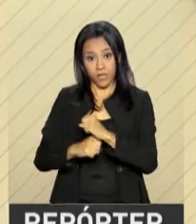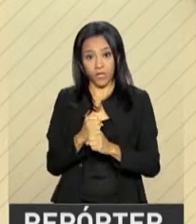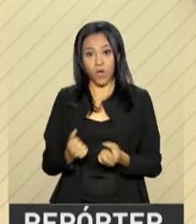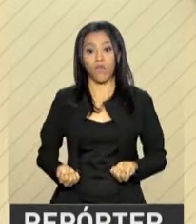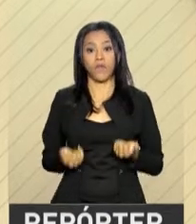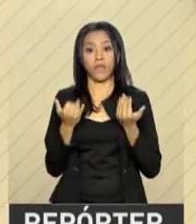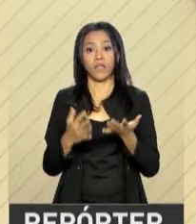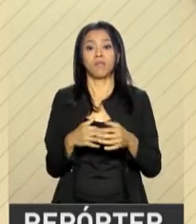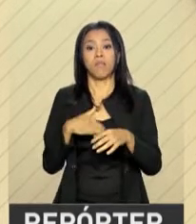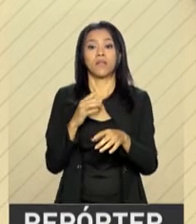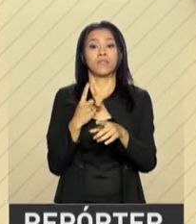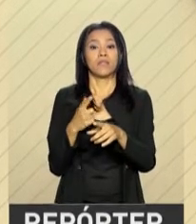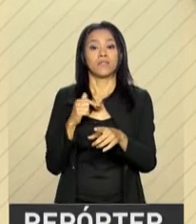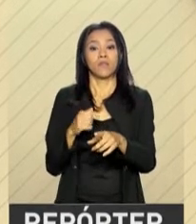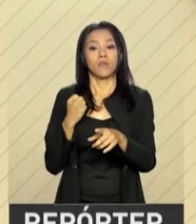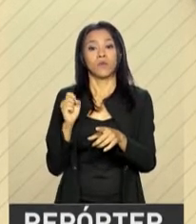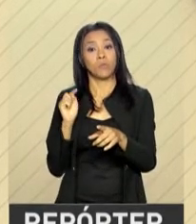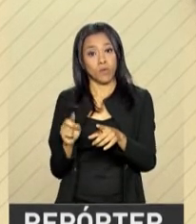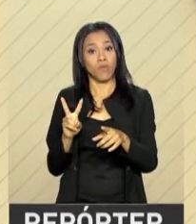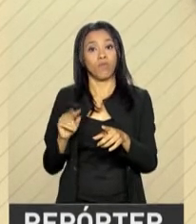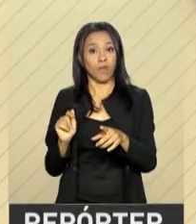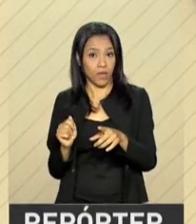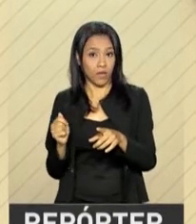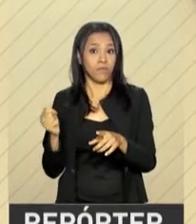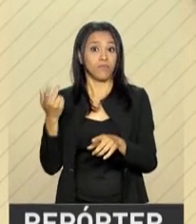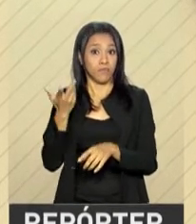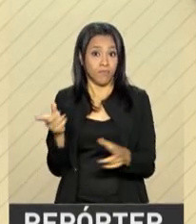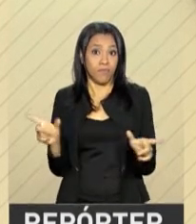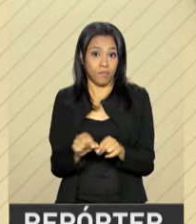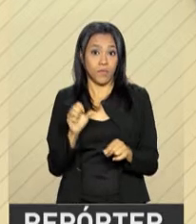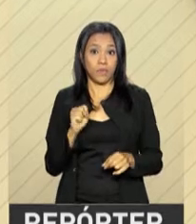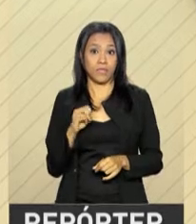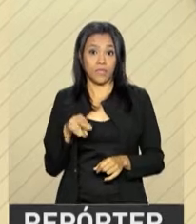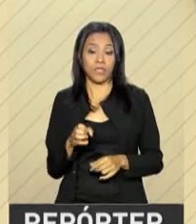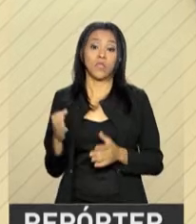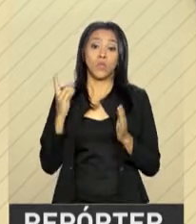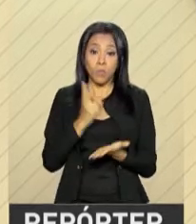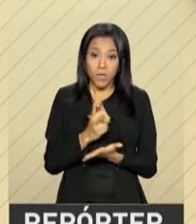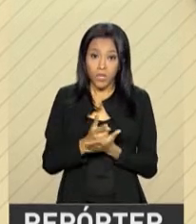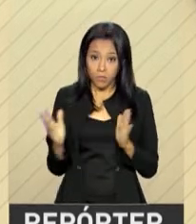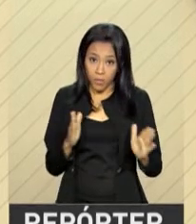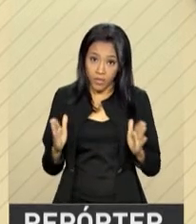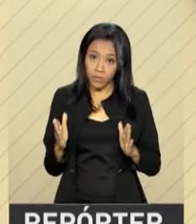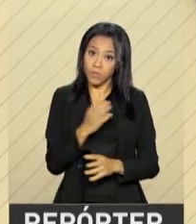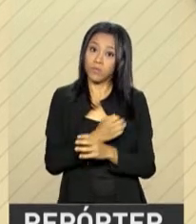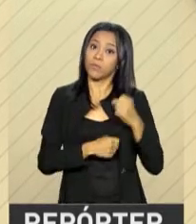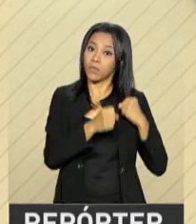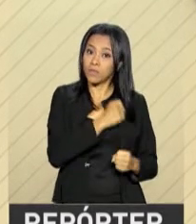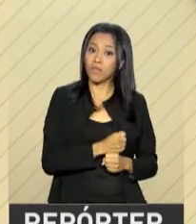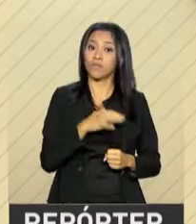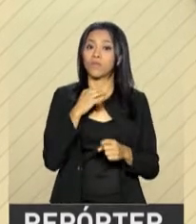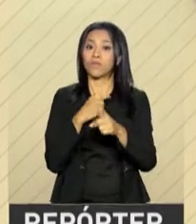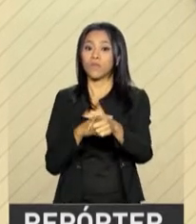178 mil vagas de emprego pelo sine no mesmo período de 2007 foram cerca de 161 mil